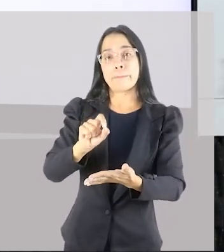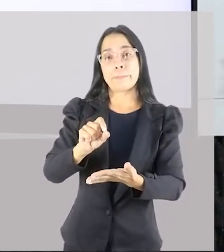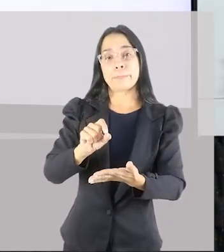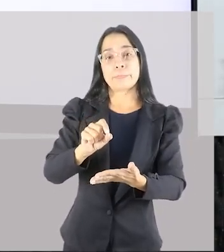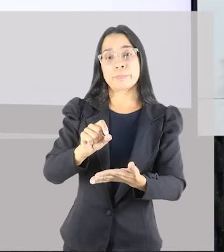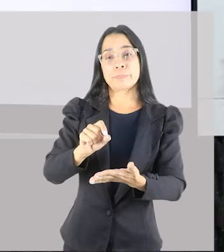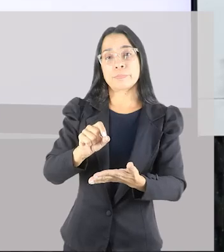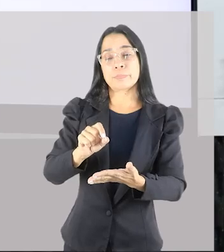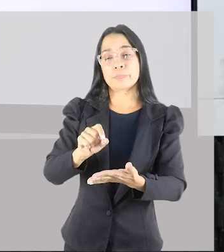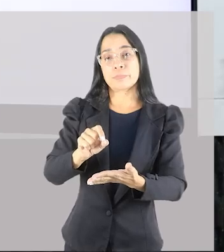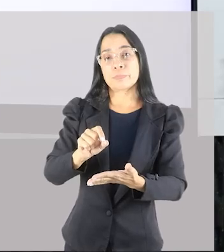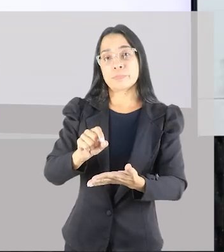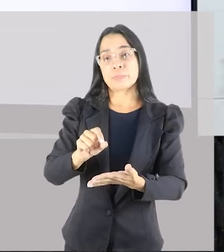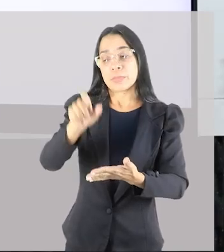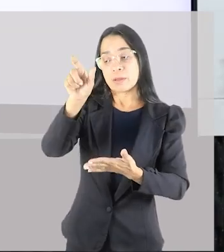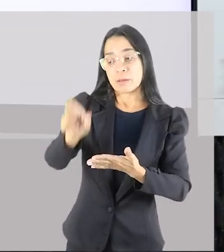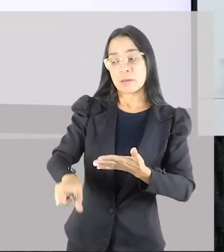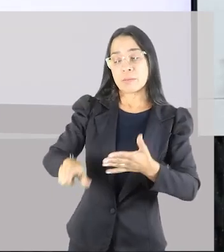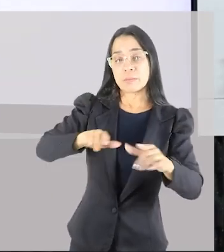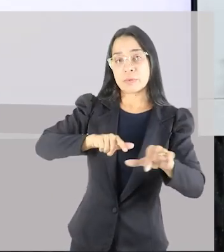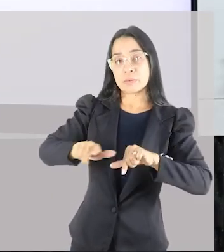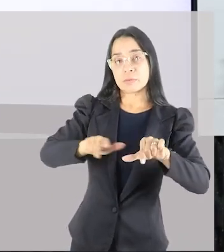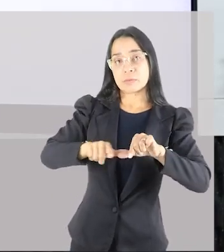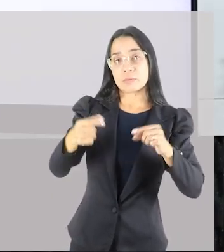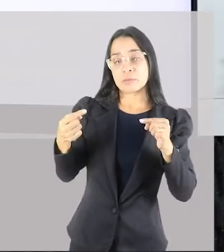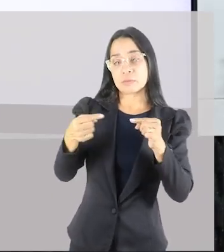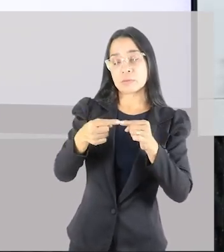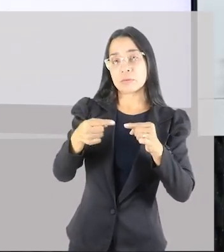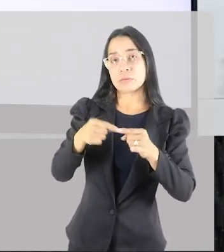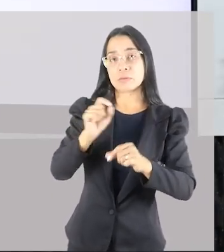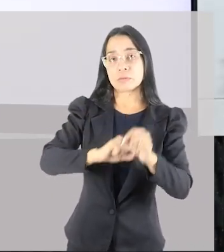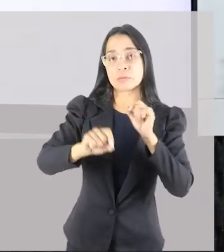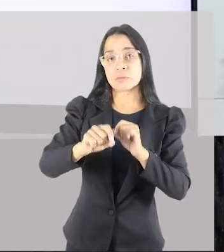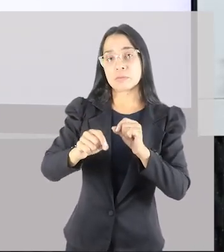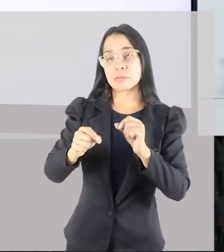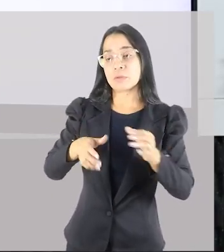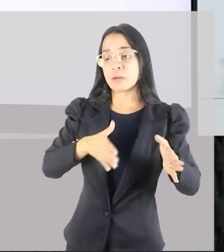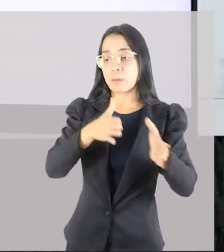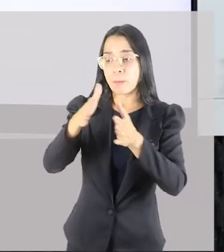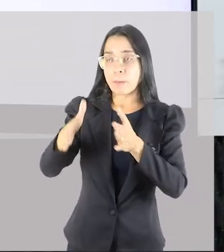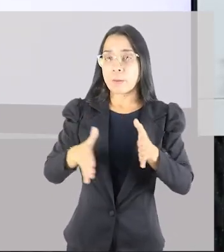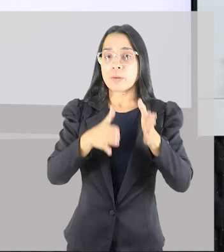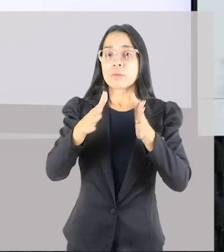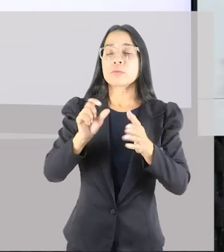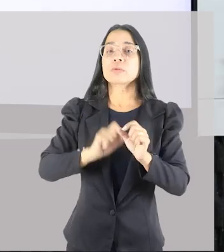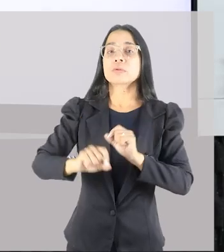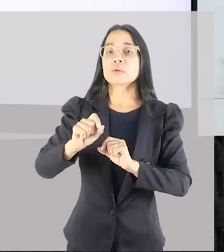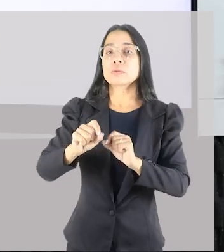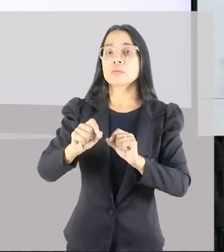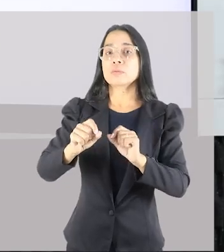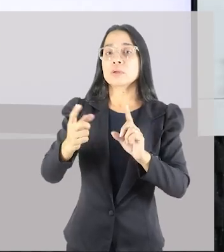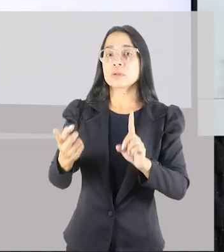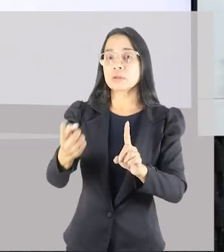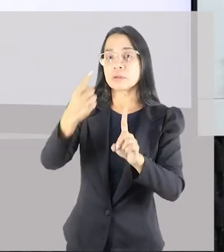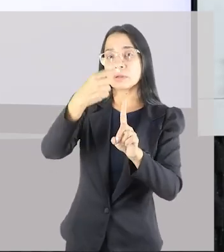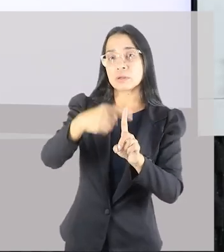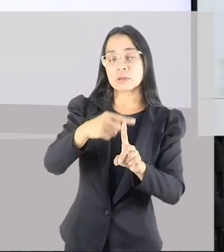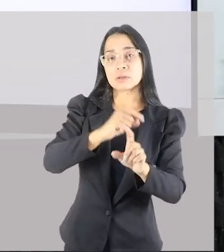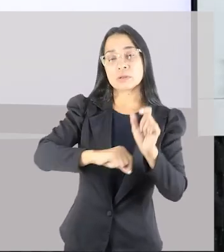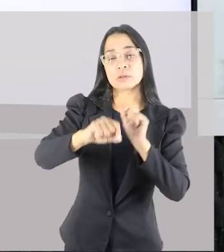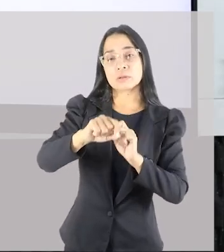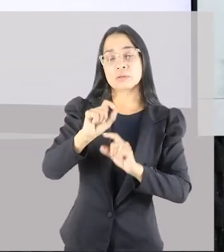ao proletário de acordo com que ele produziu este excedente esta